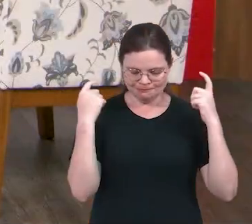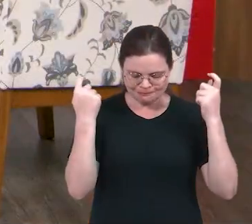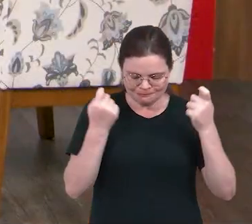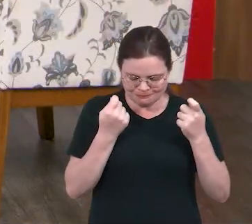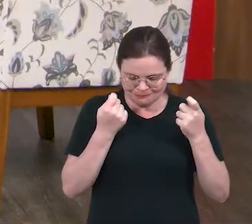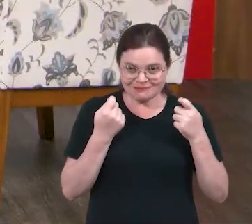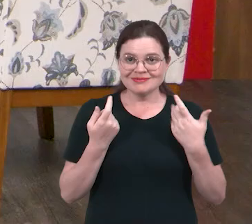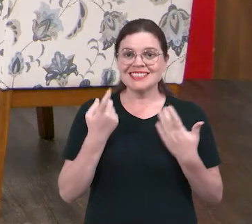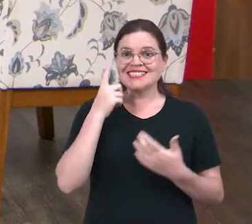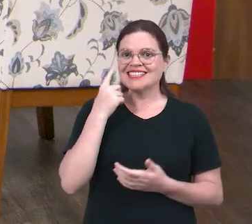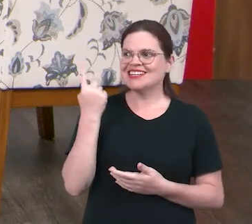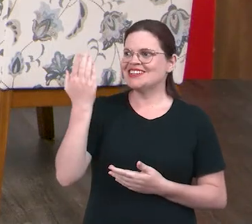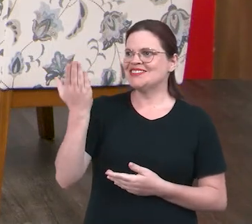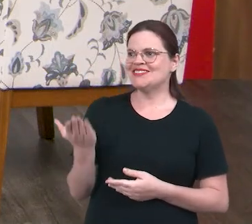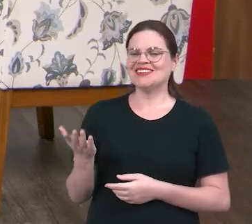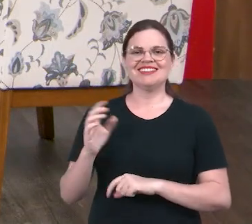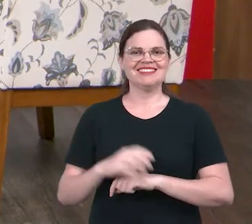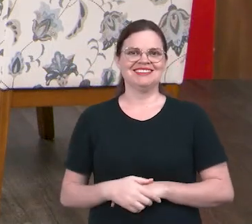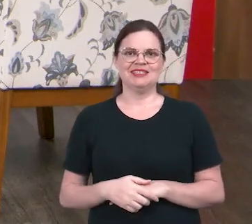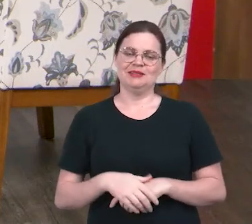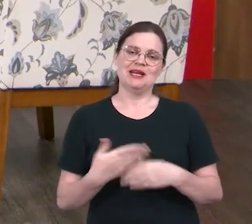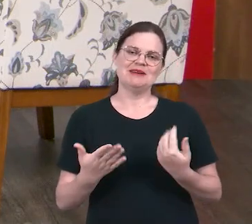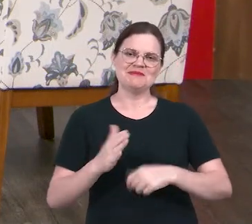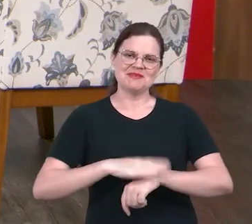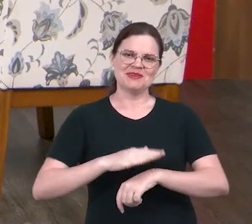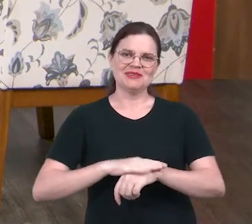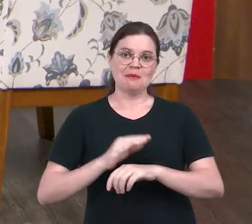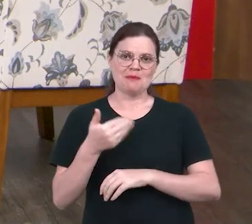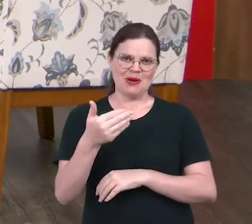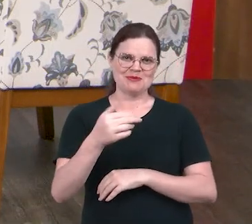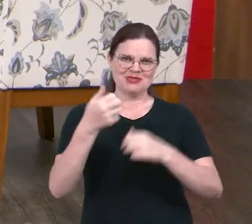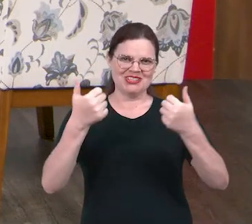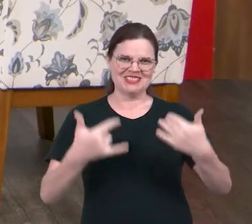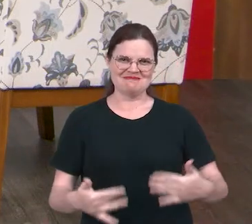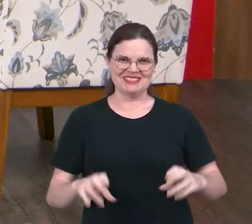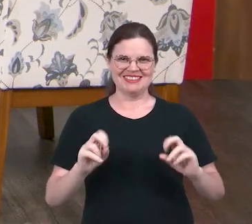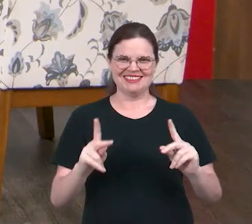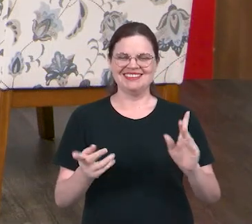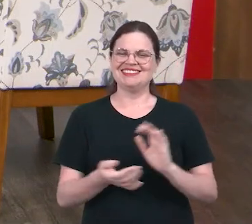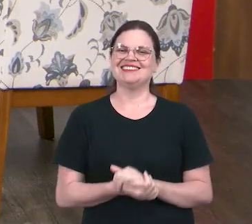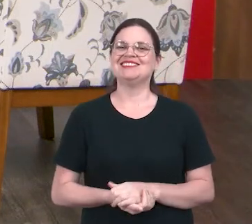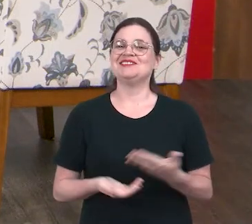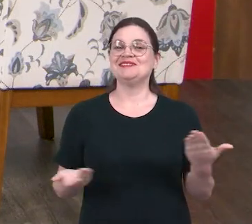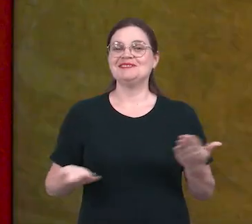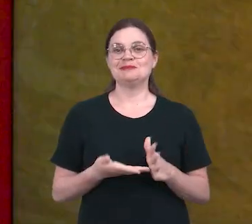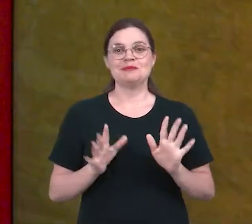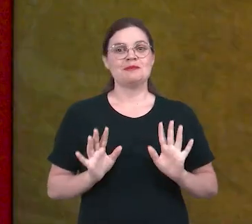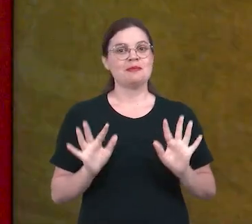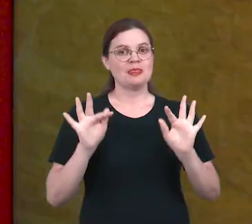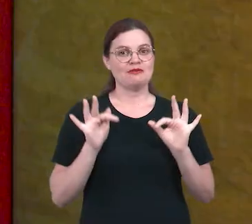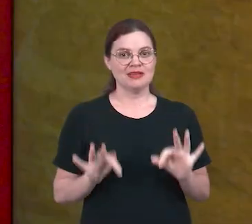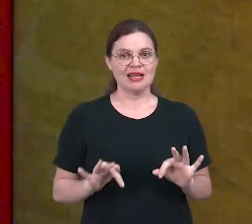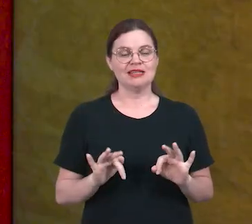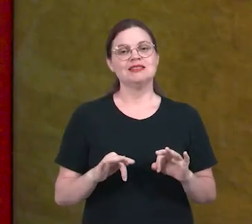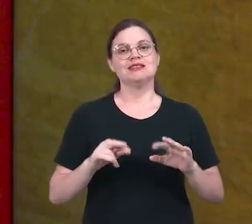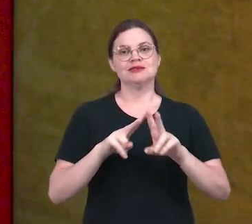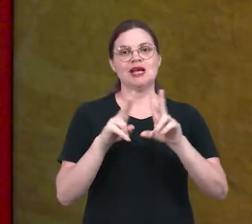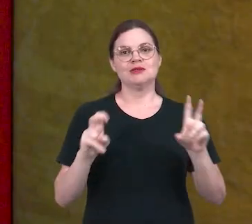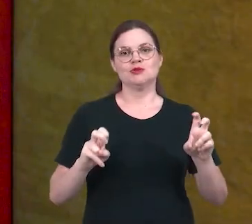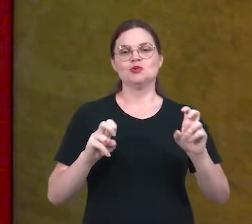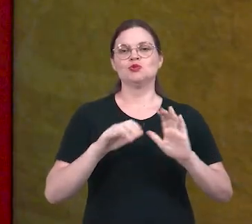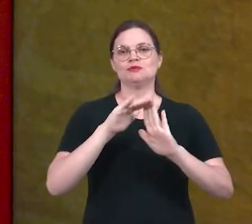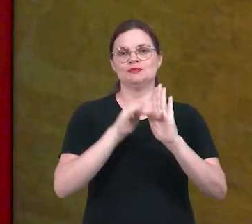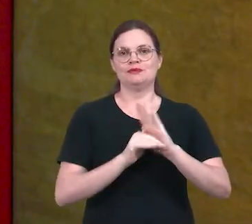Ela avistou de longe. Pelo tempo, vamos deixar para o próximo. Isso mesmo. Estamos chegando ao fim de mais uma edição do